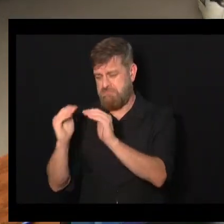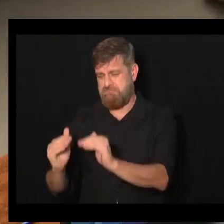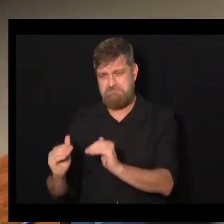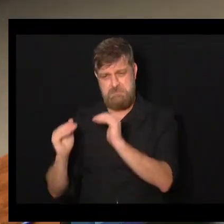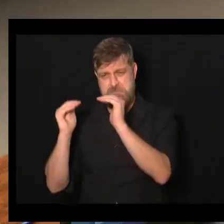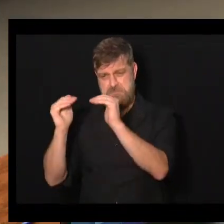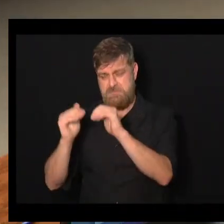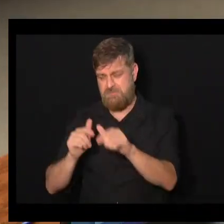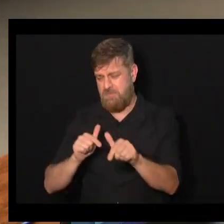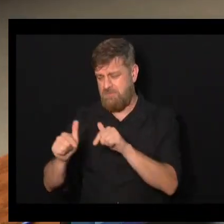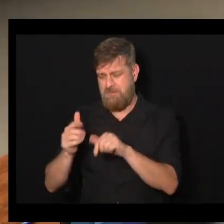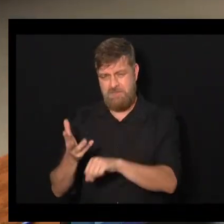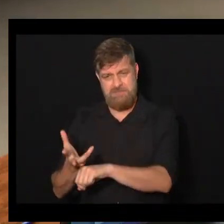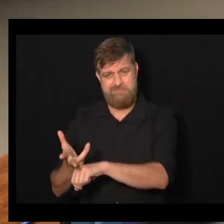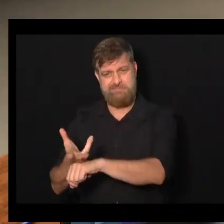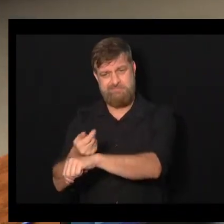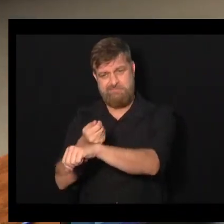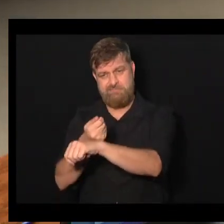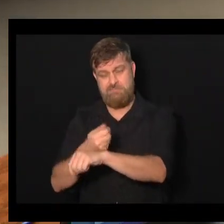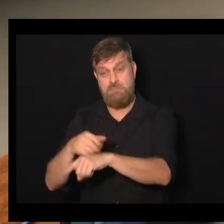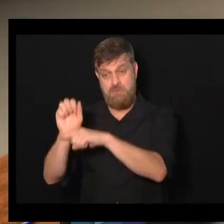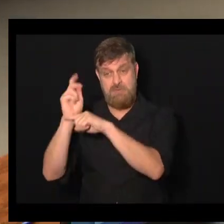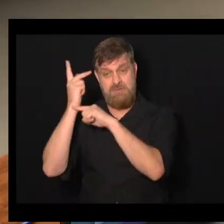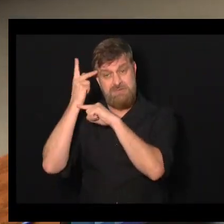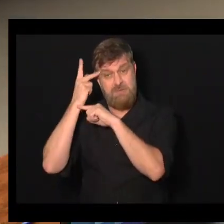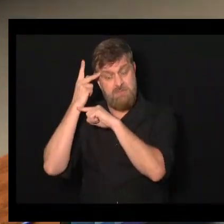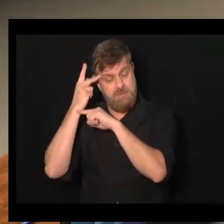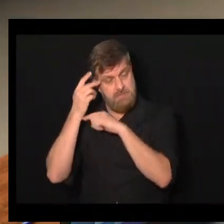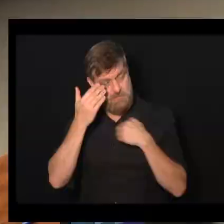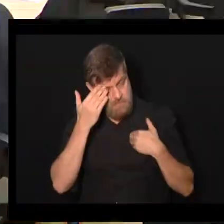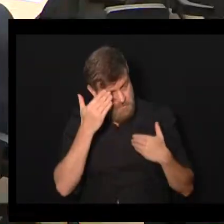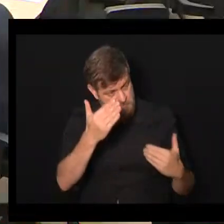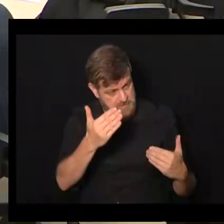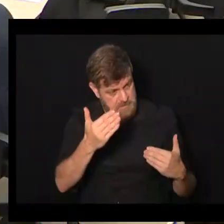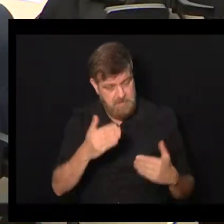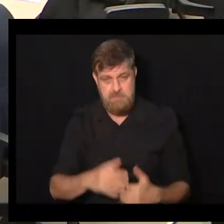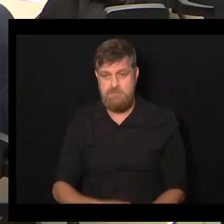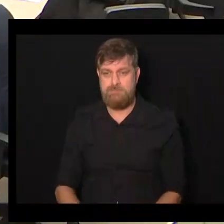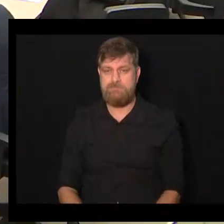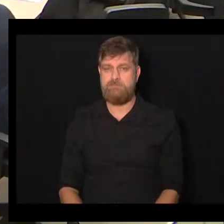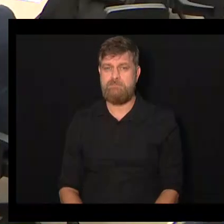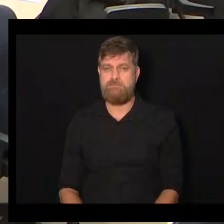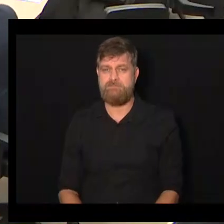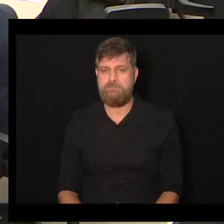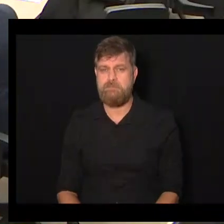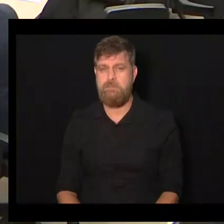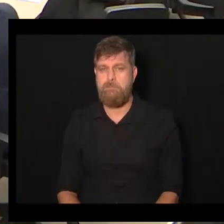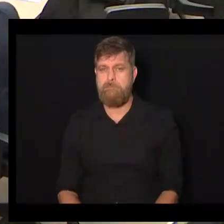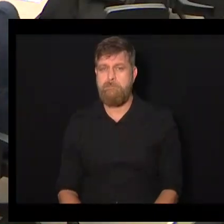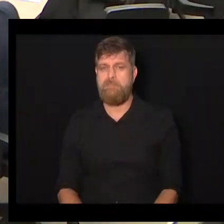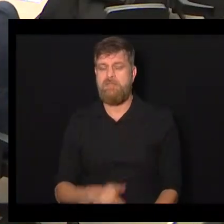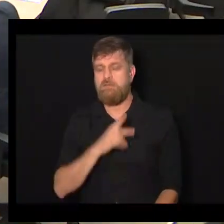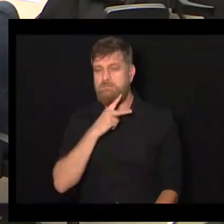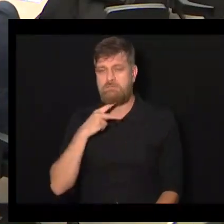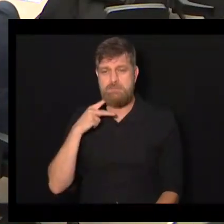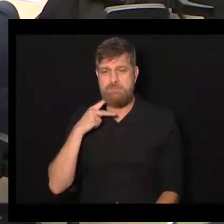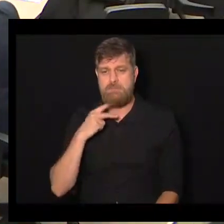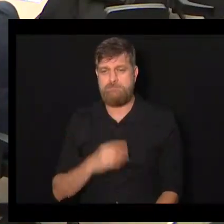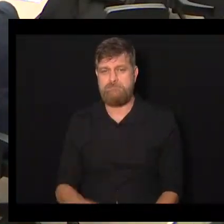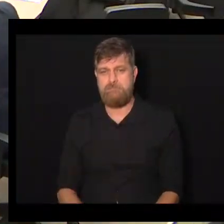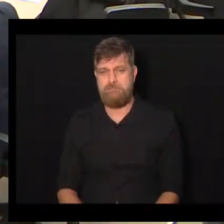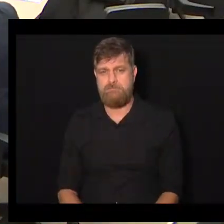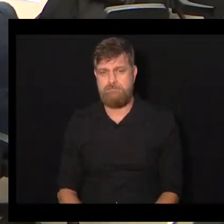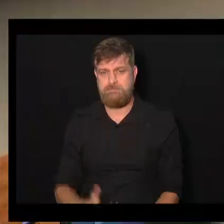fazendo um grande trabalho na Polícia Militar do Estado de São Paulo. Muito obrigado a todos. Pois não, vereador Firmino Monteiro. Pela ordem, senhor presidente. Pois